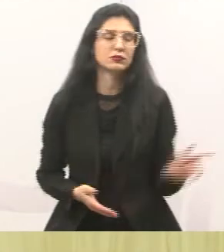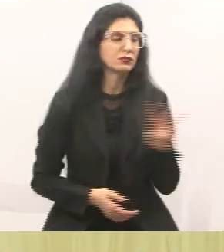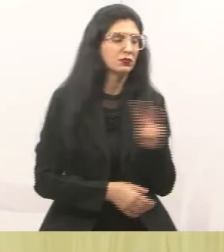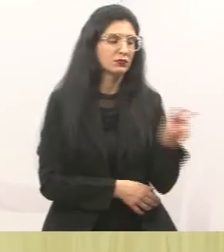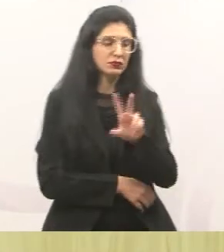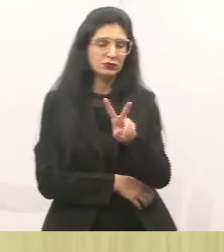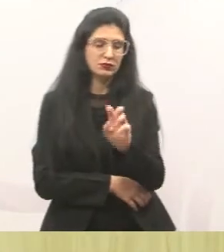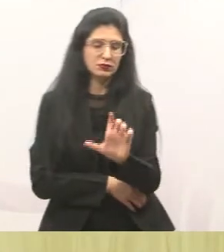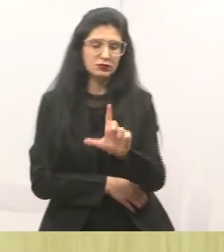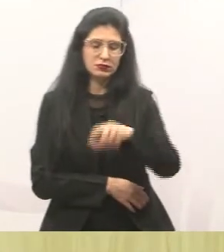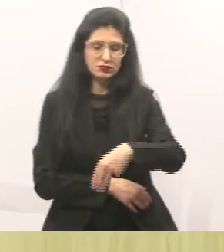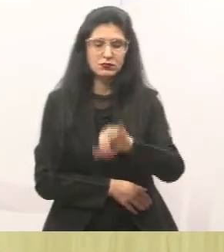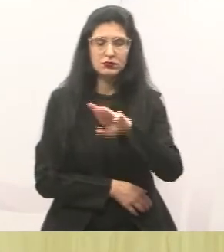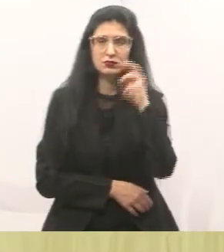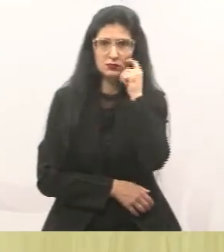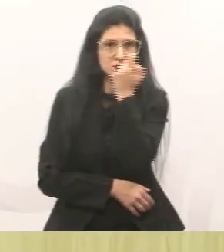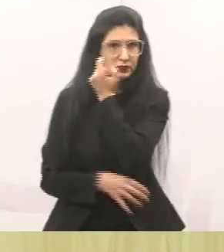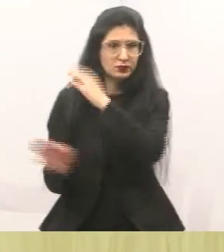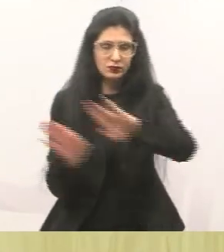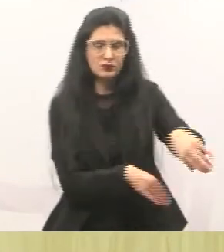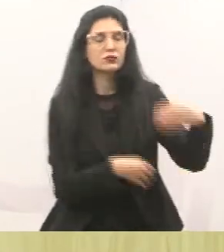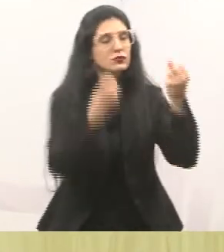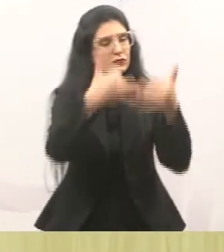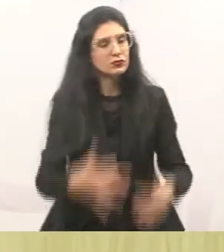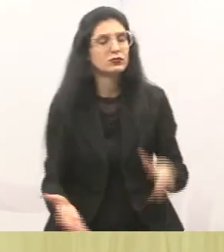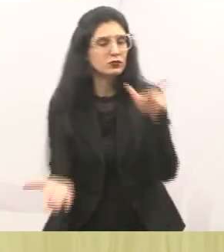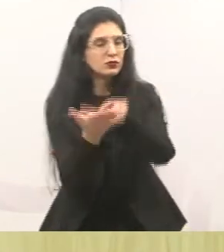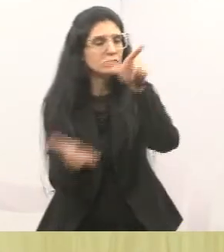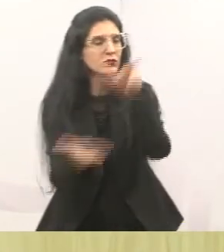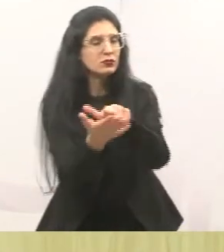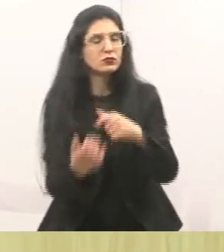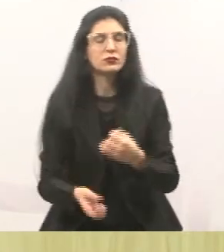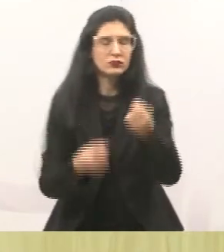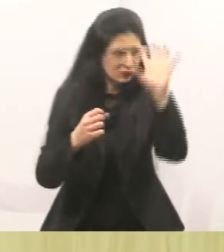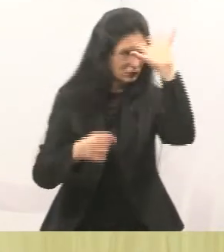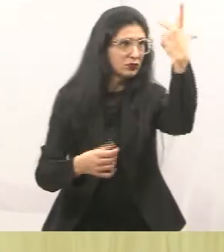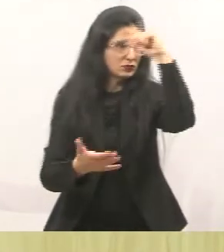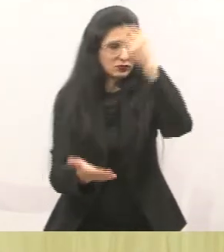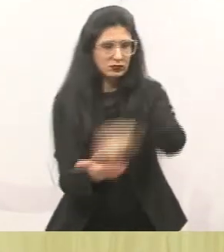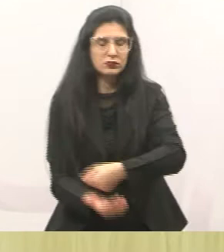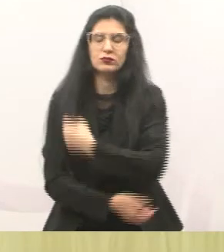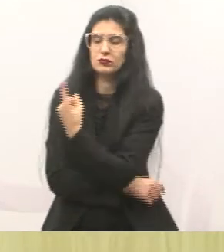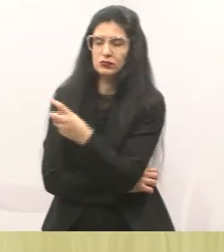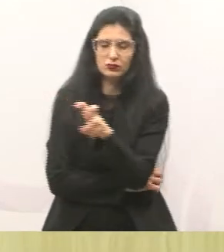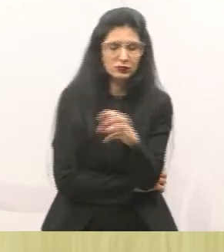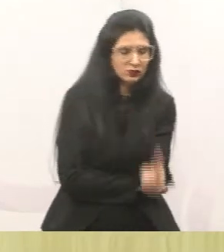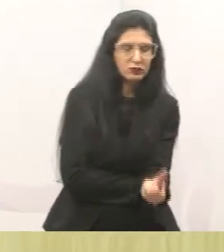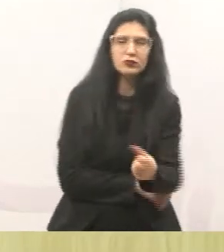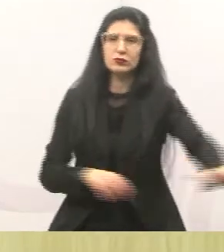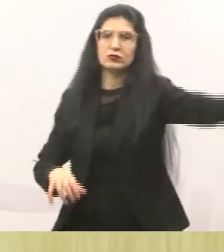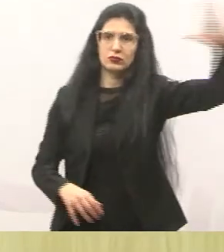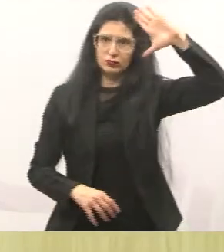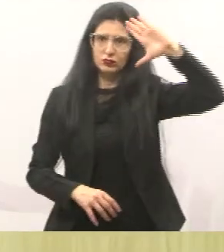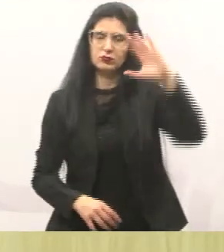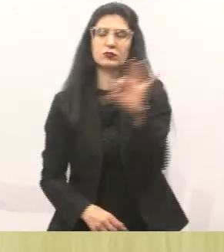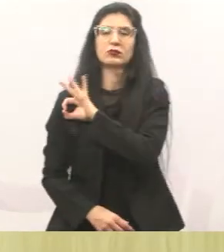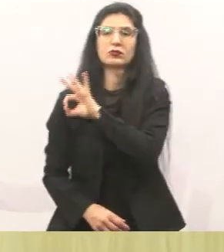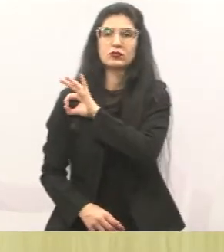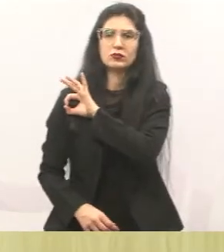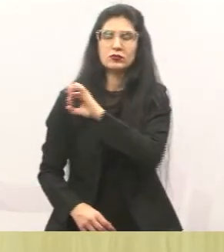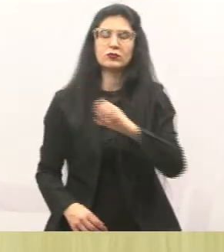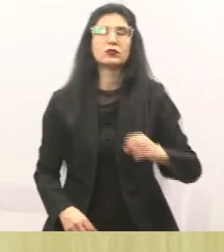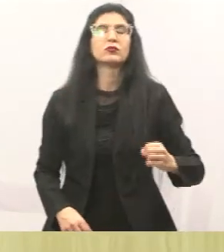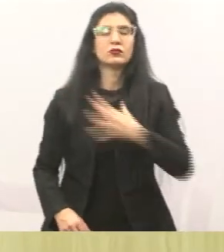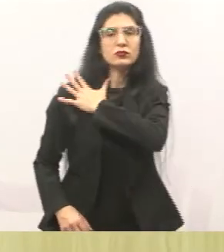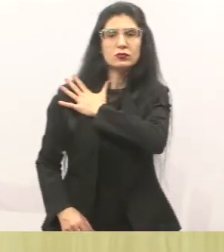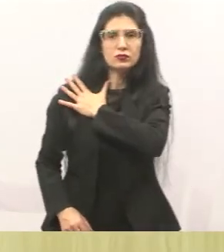Valmir Parque, do Meia Lua. Requerimento número 156. Ao 41º Batalhão da Polícia Militar do Interior, solicitando